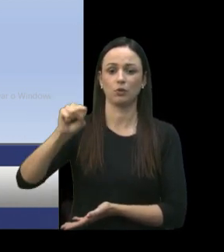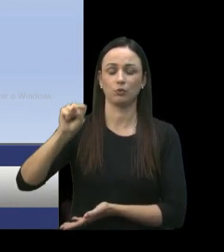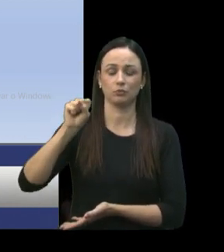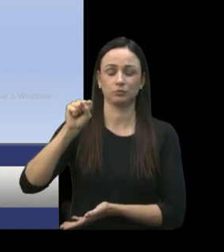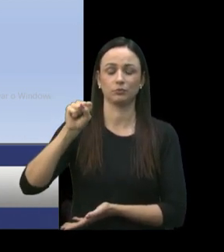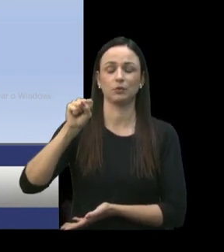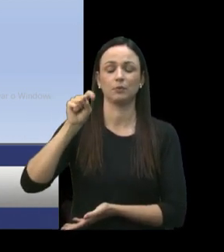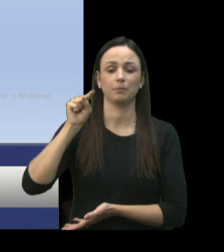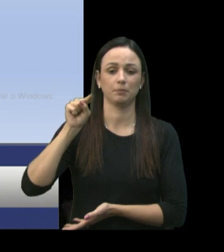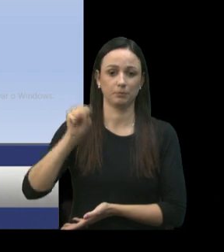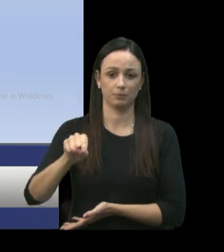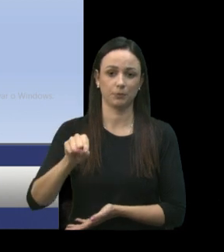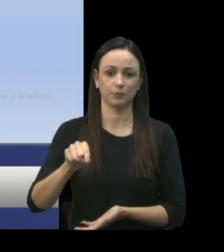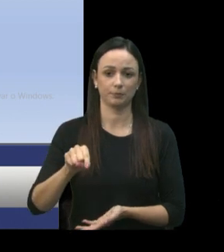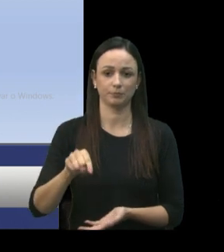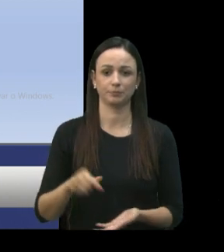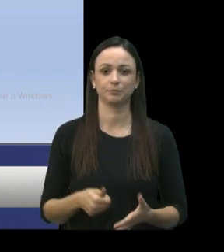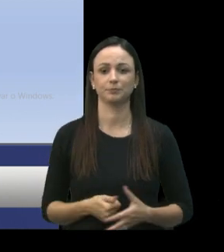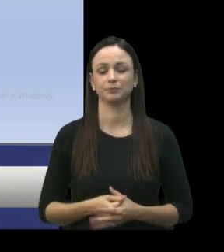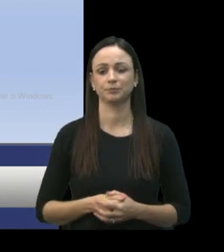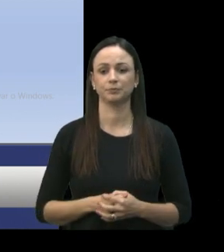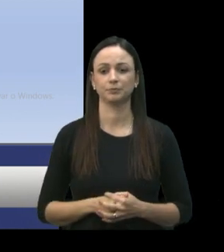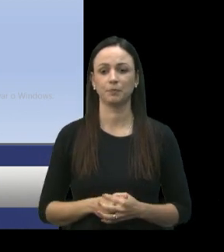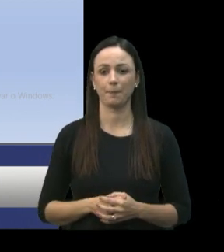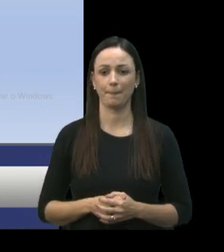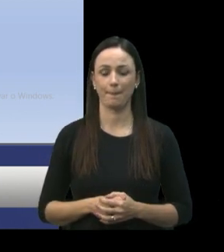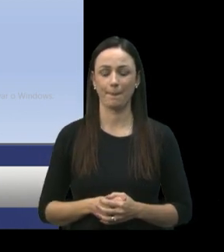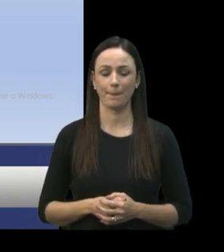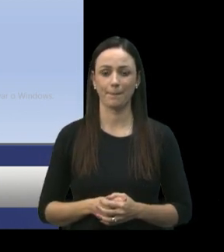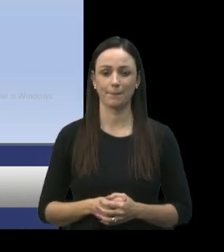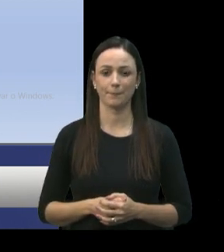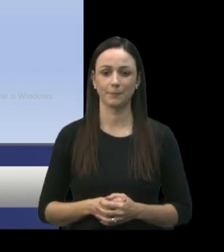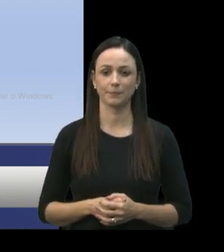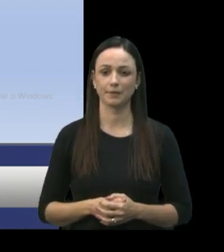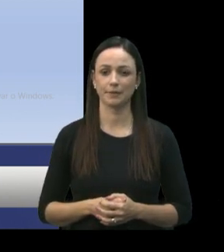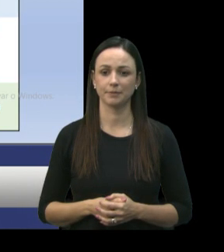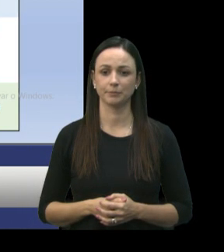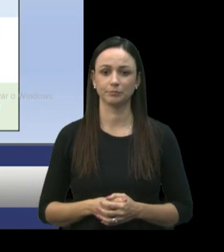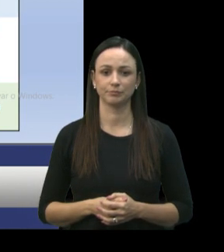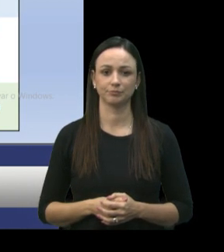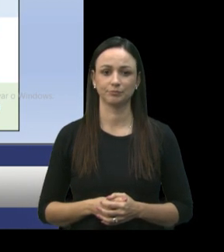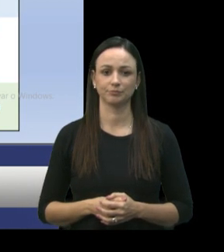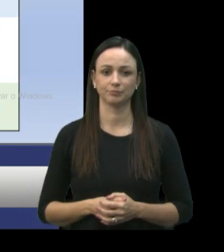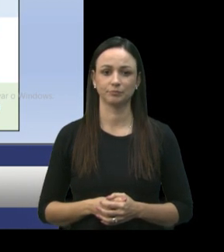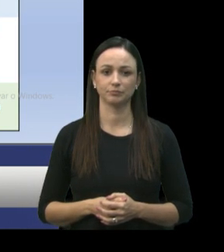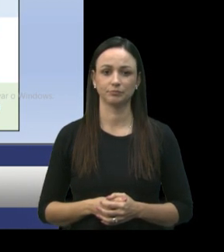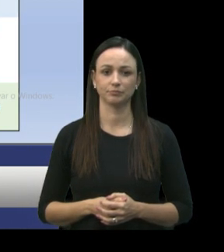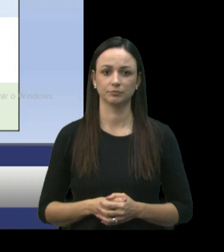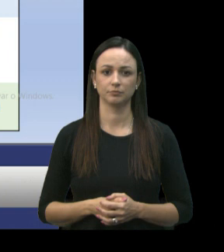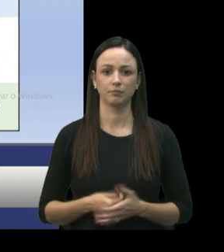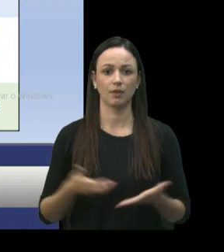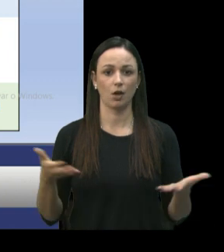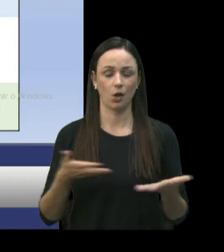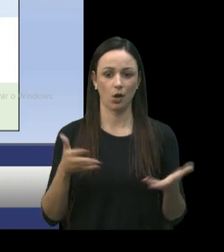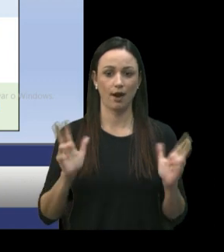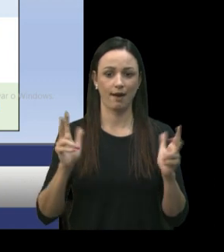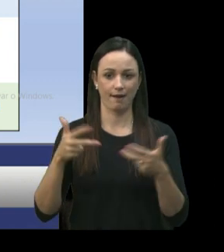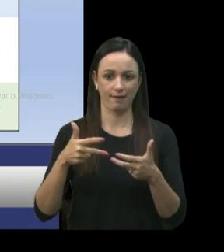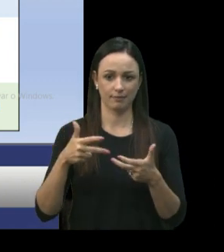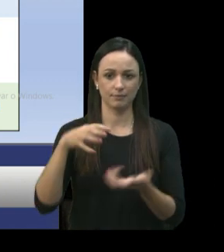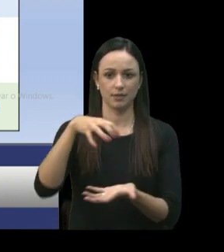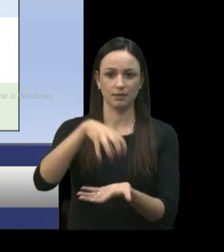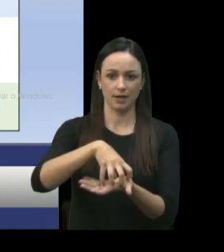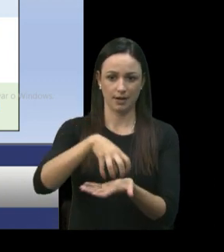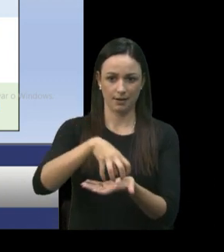659.998 reais. Câmara Municipal, entidade